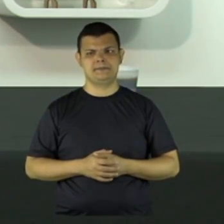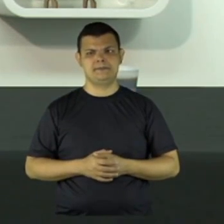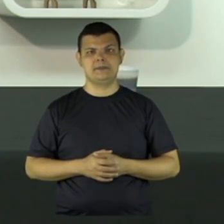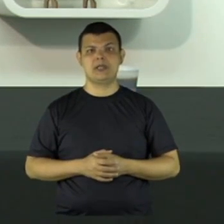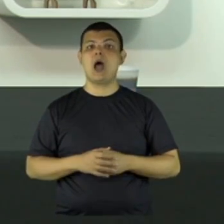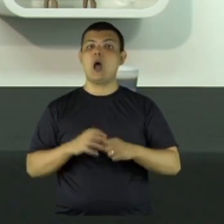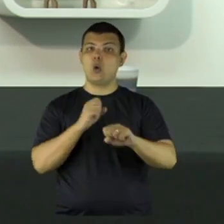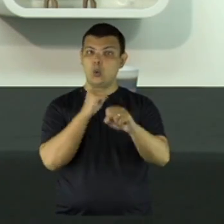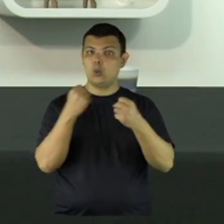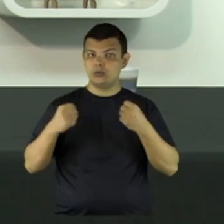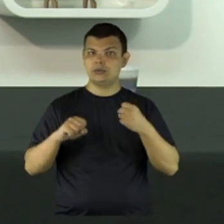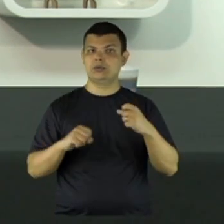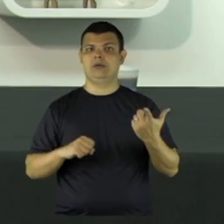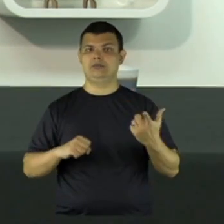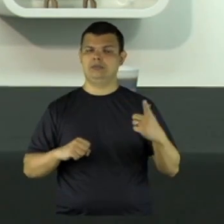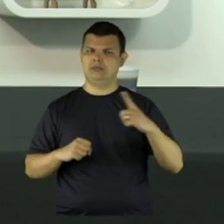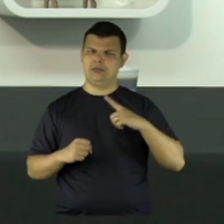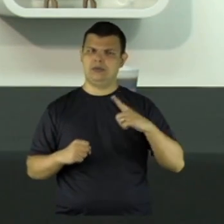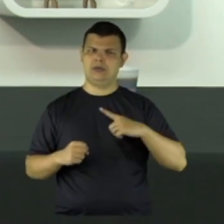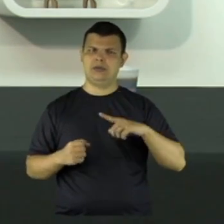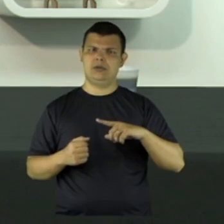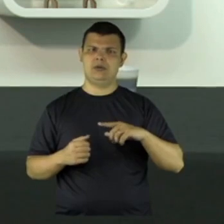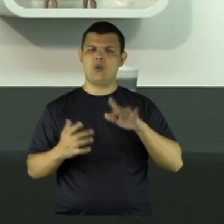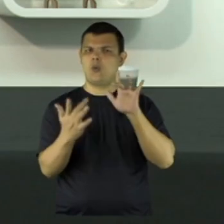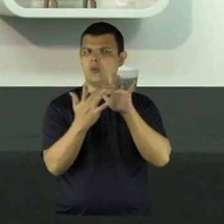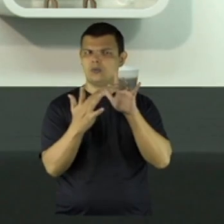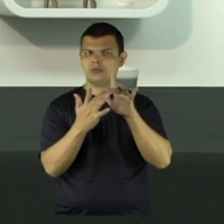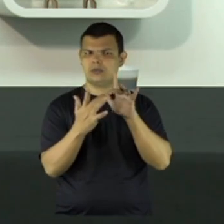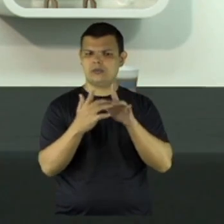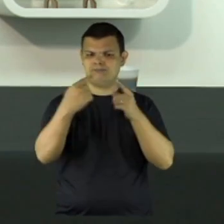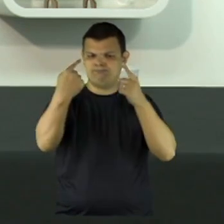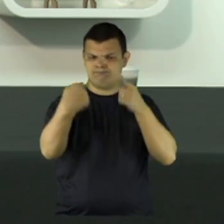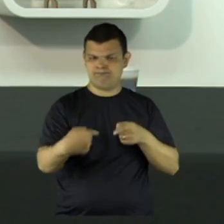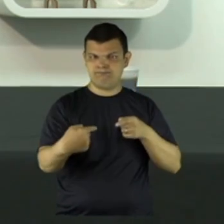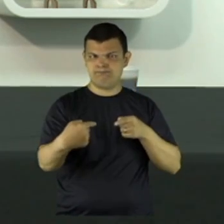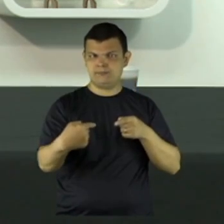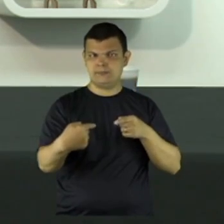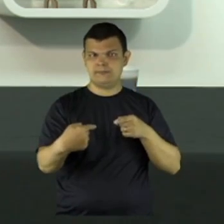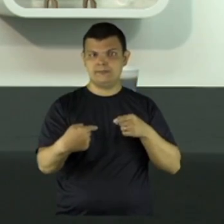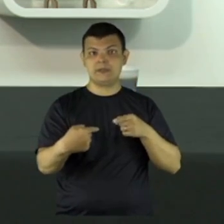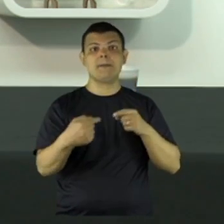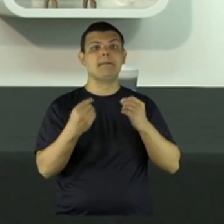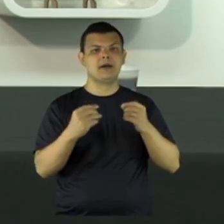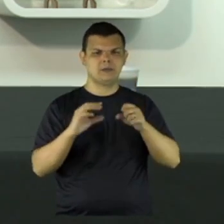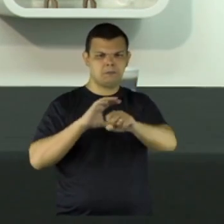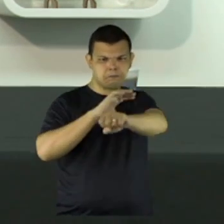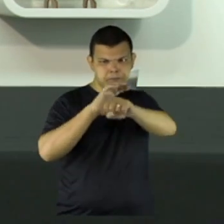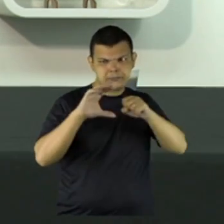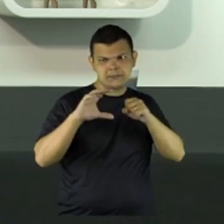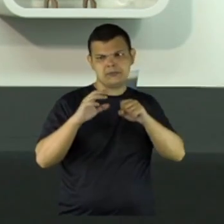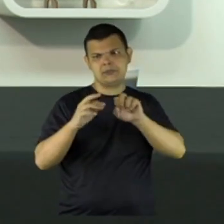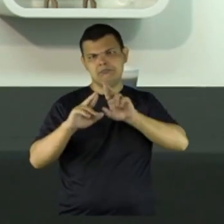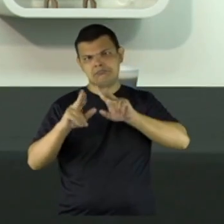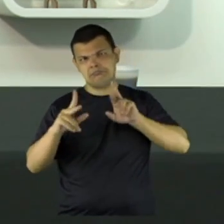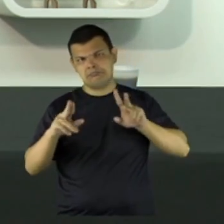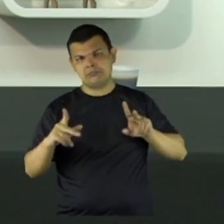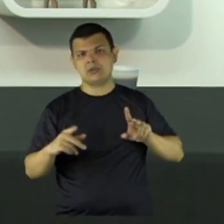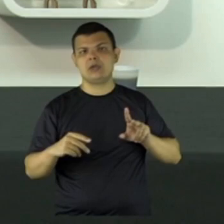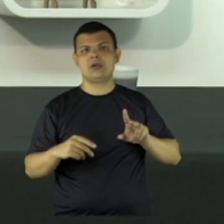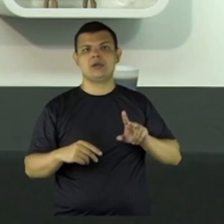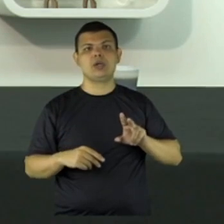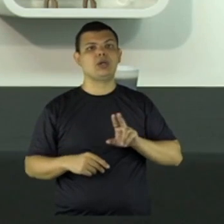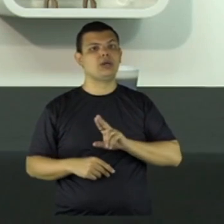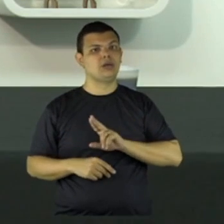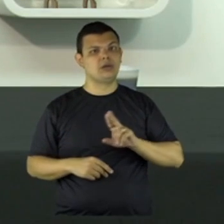as lutas com golpes, você vai estabelecer o contato com o seu oponente, desferindo golpes que a gente chama